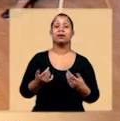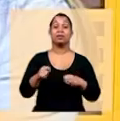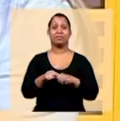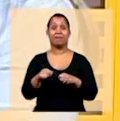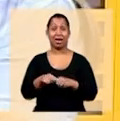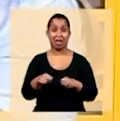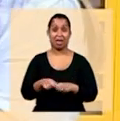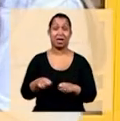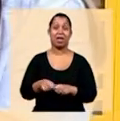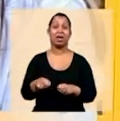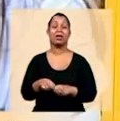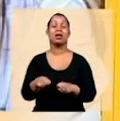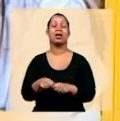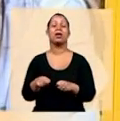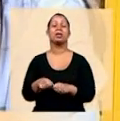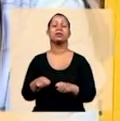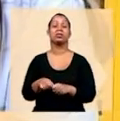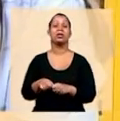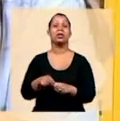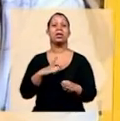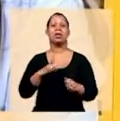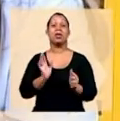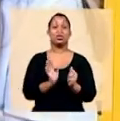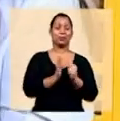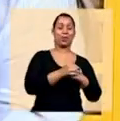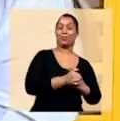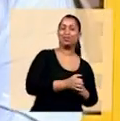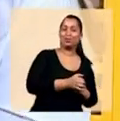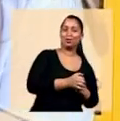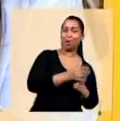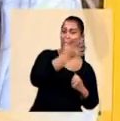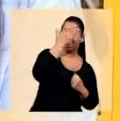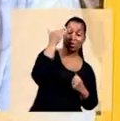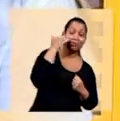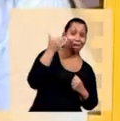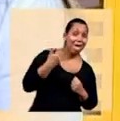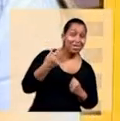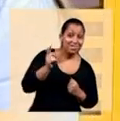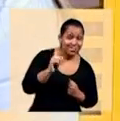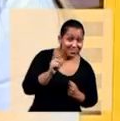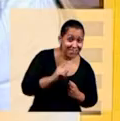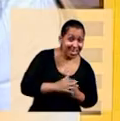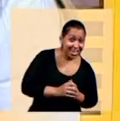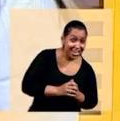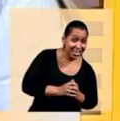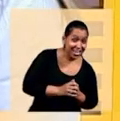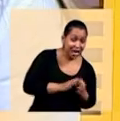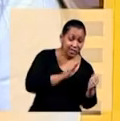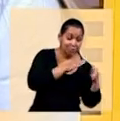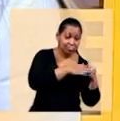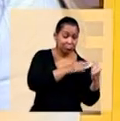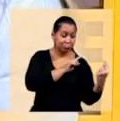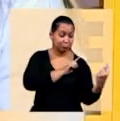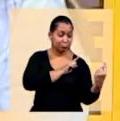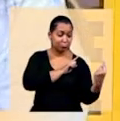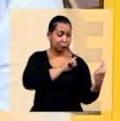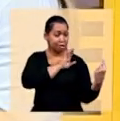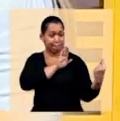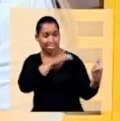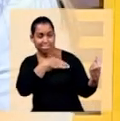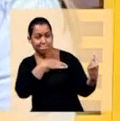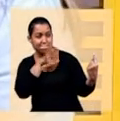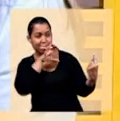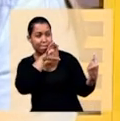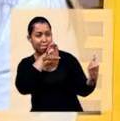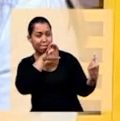isso, eles cometem um assédio escondido, para que ninguém veja. Dissimulada, né? Não é? Então é só entre